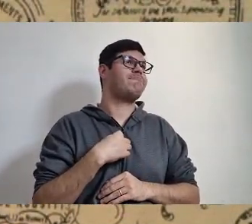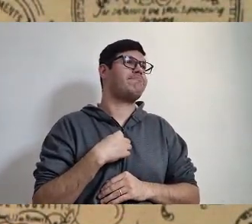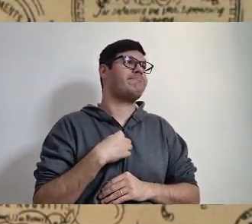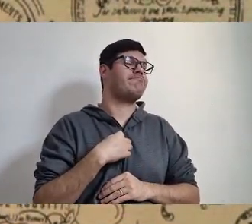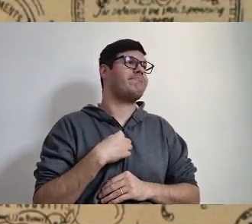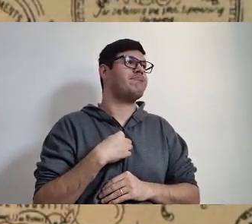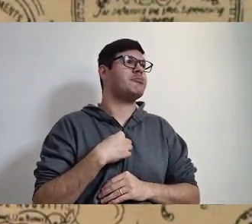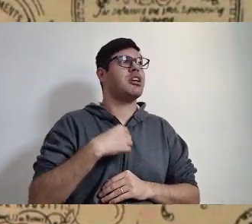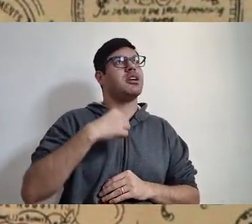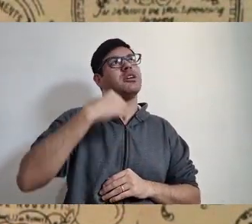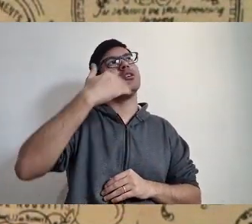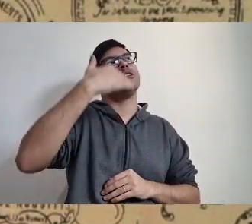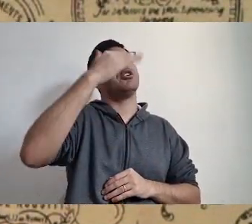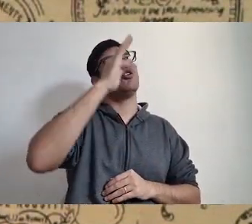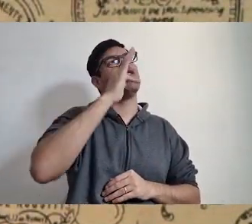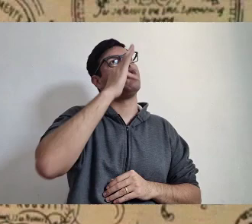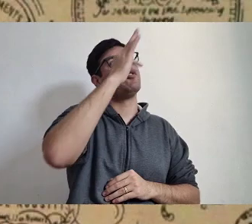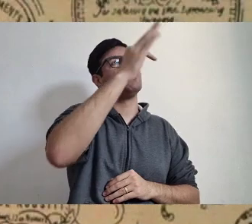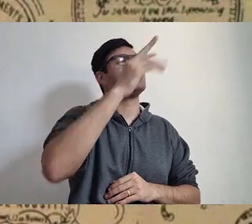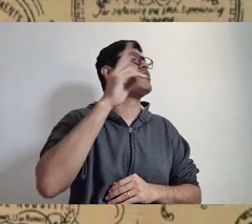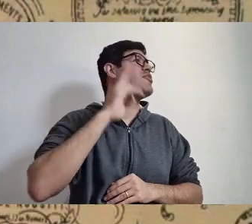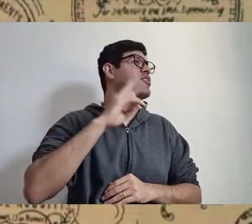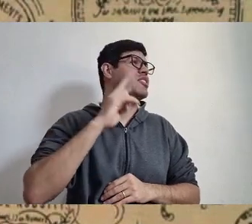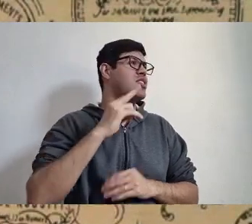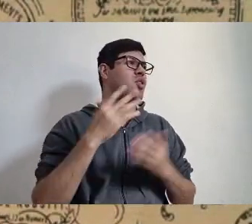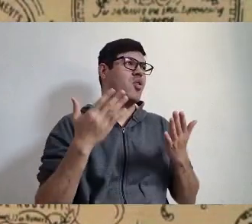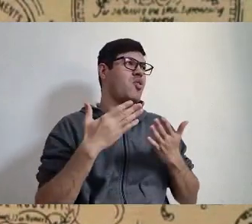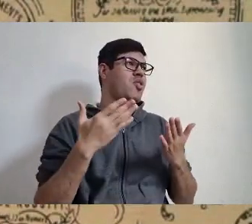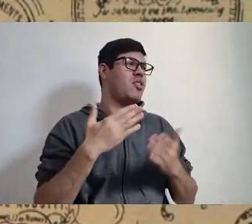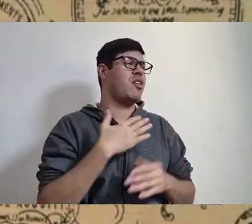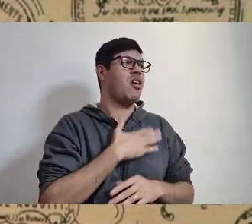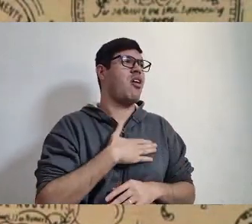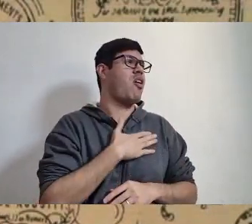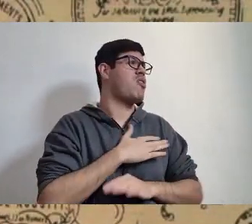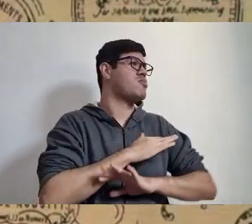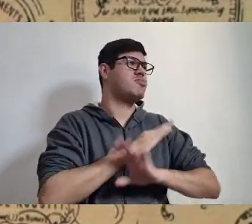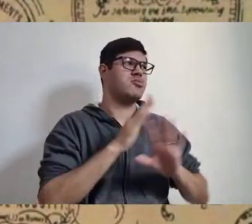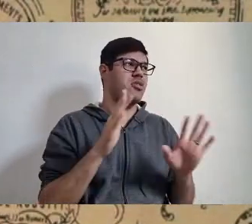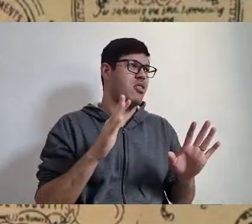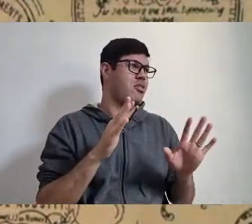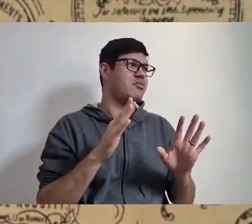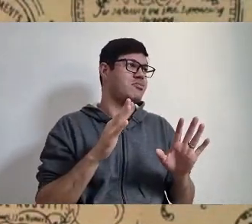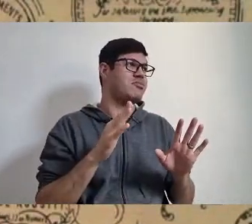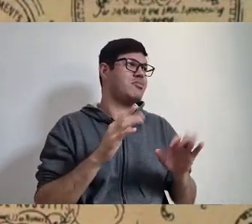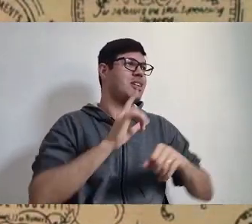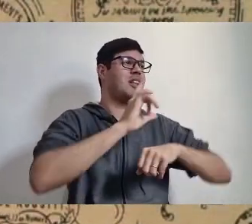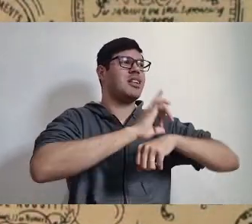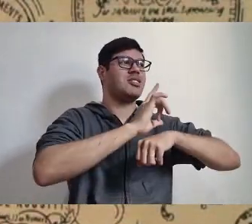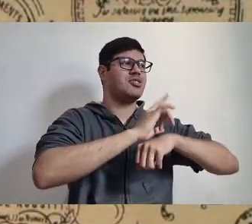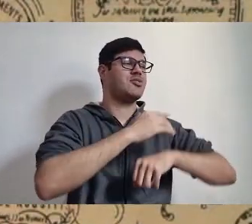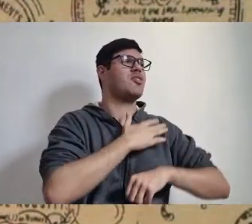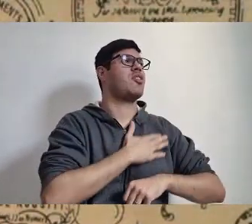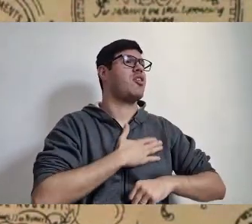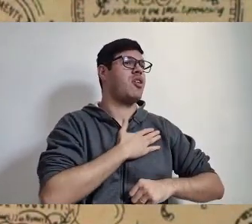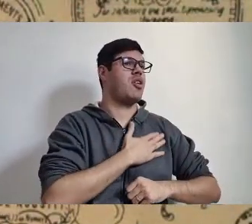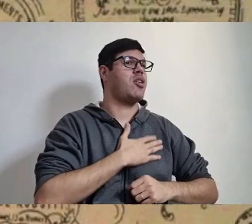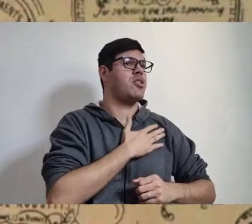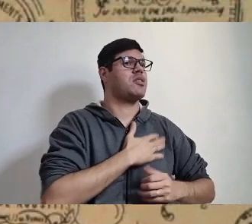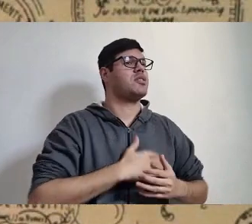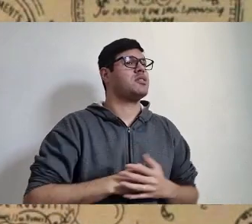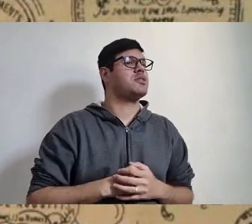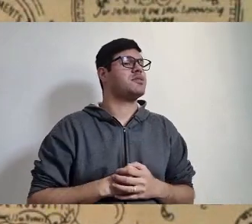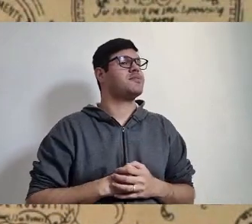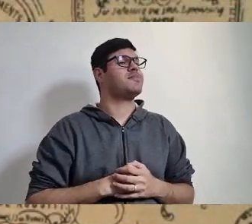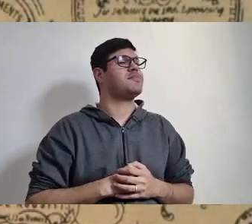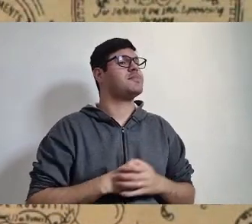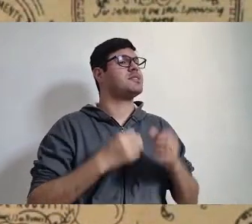uma projeção maior do que ser vereadora hoje. Você gosta do legislativo? Eu gosto do legislativo, gosto sim.